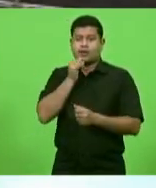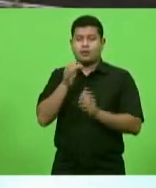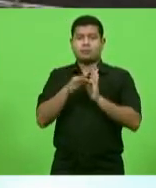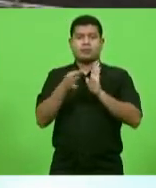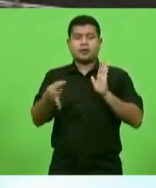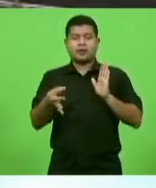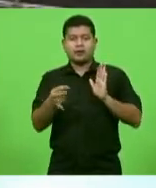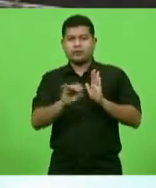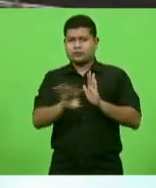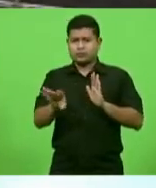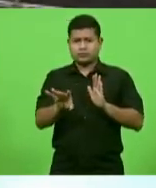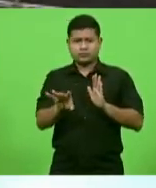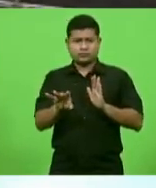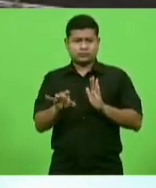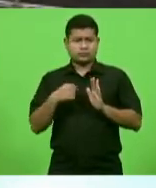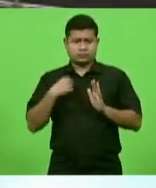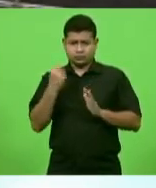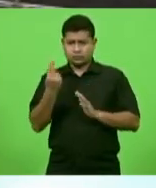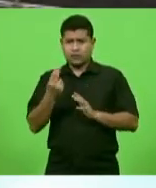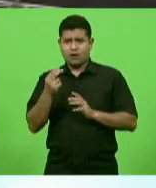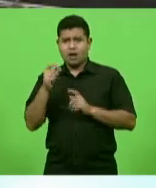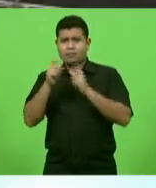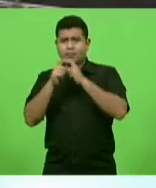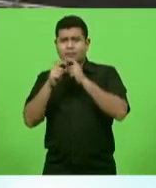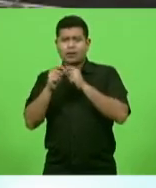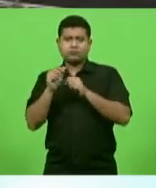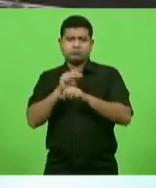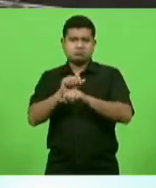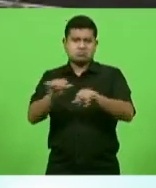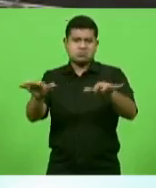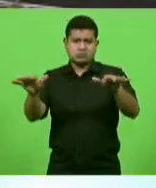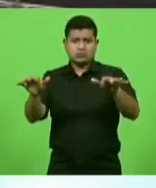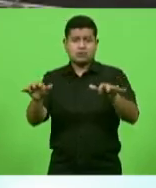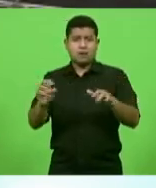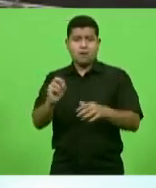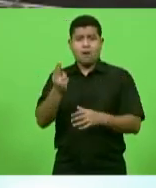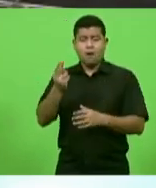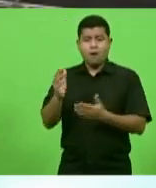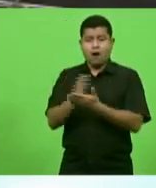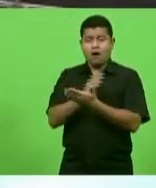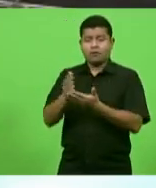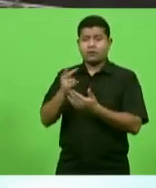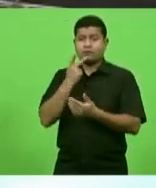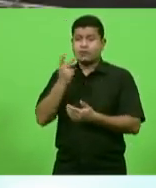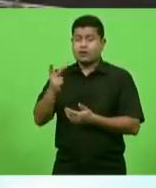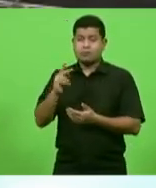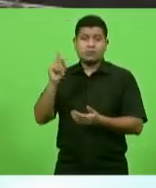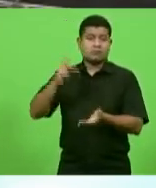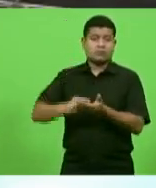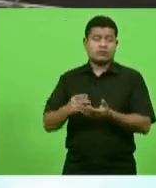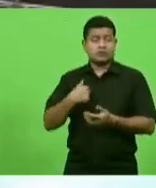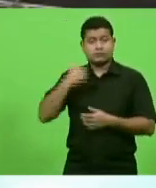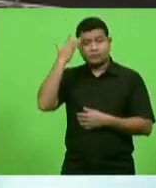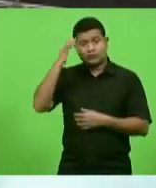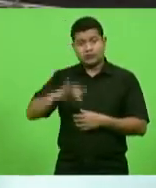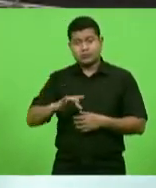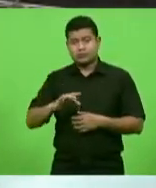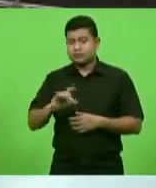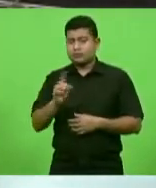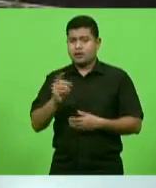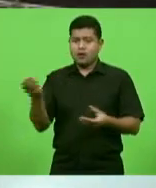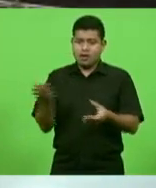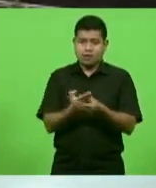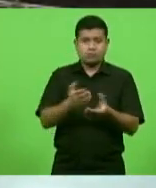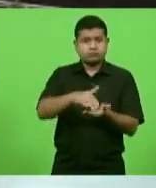opiniões ou qualquer ou outro outra coisa ausente do